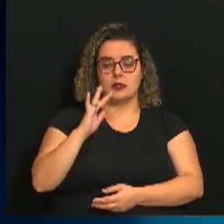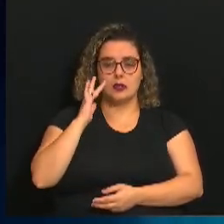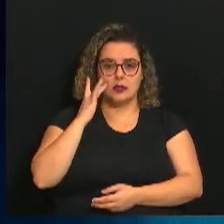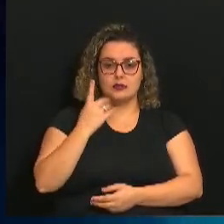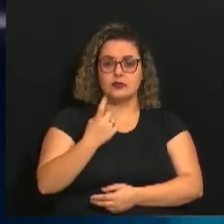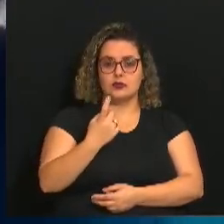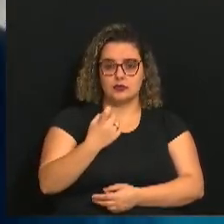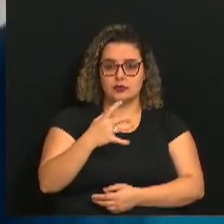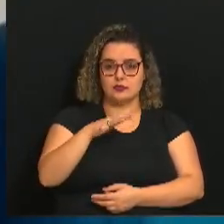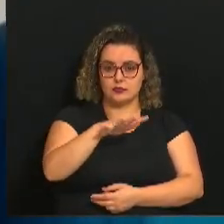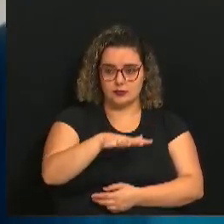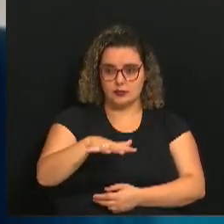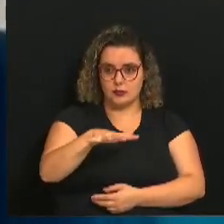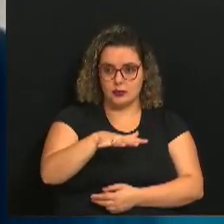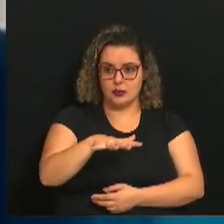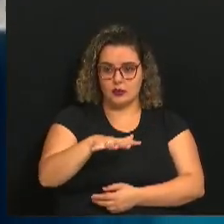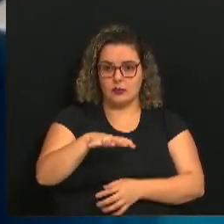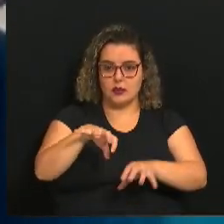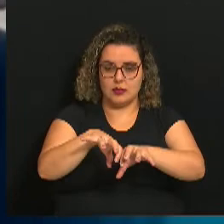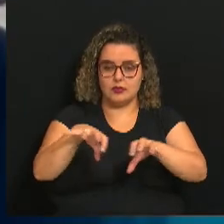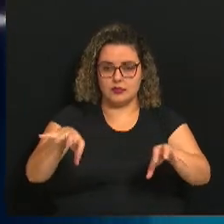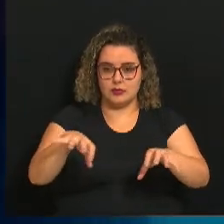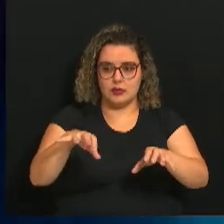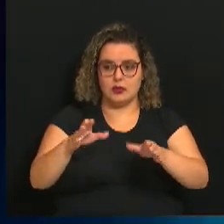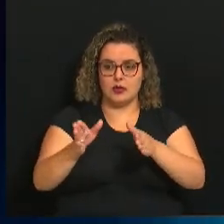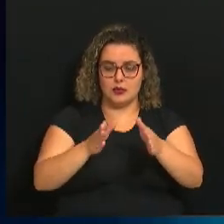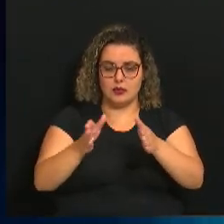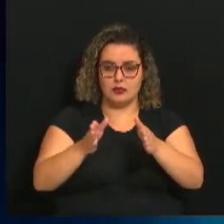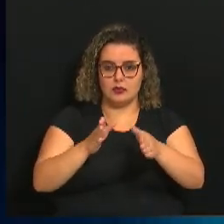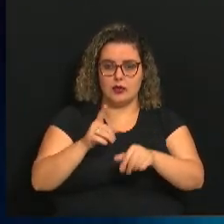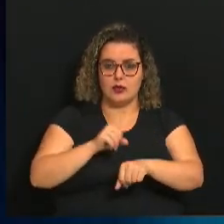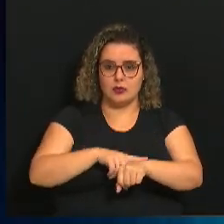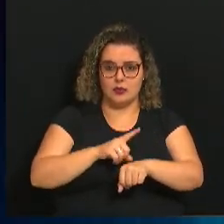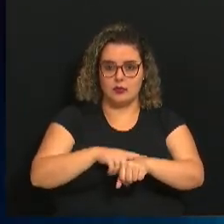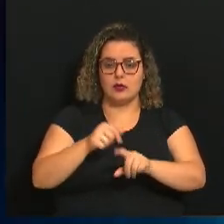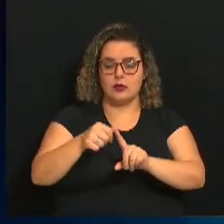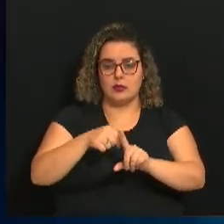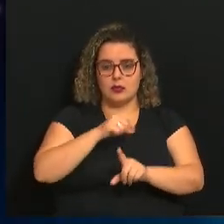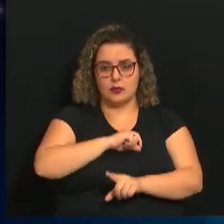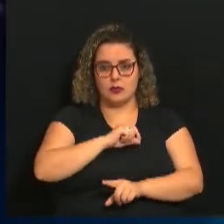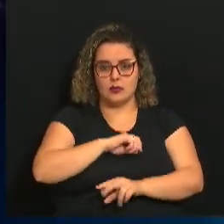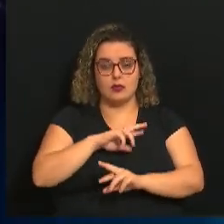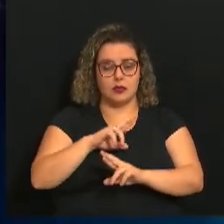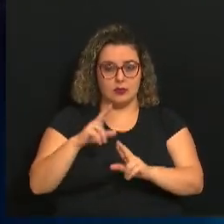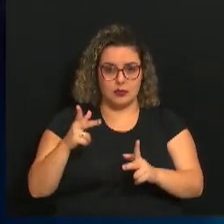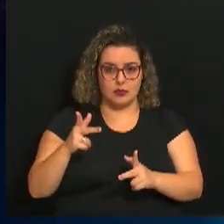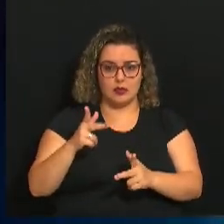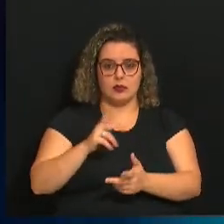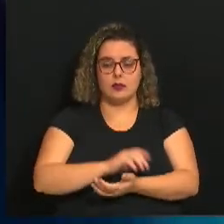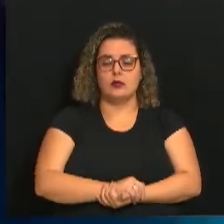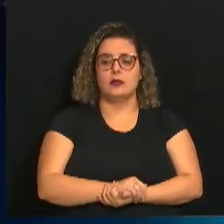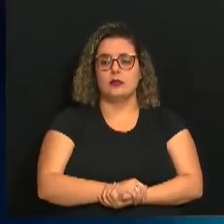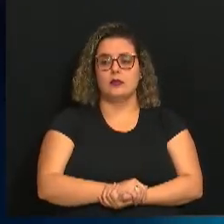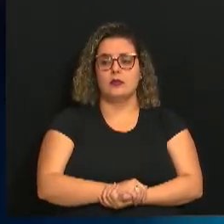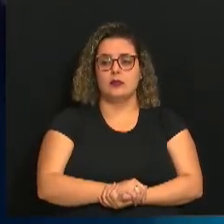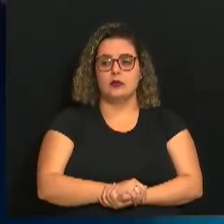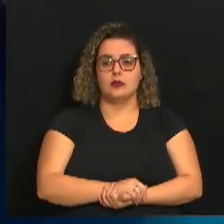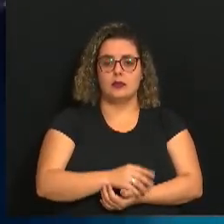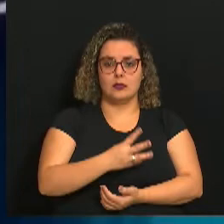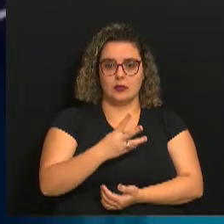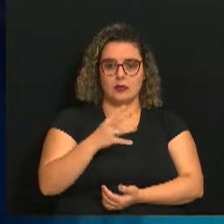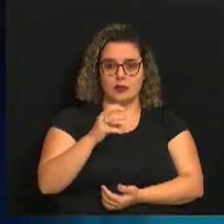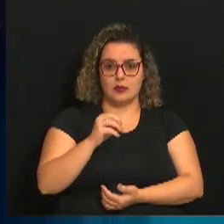só, mas 2 jornadas, e a remuneração seria diferente. Então, seriam R$400 para